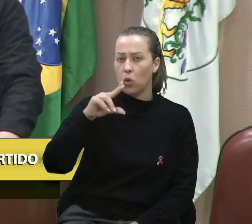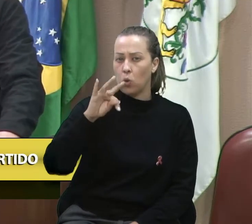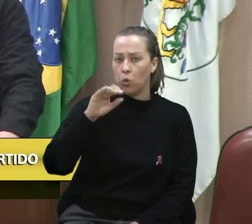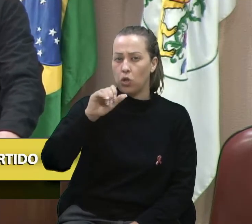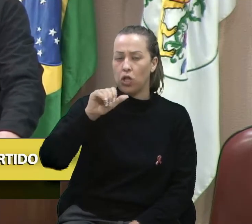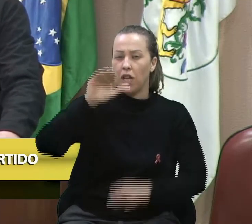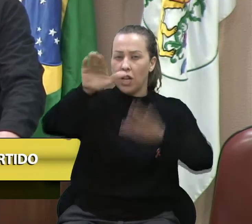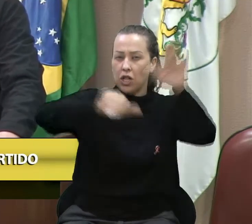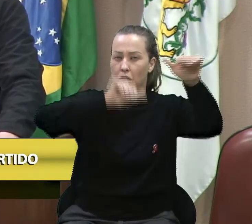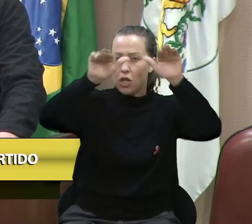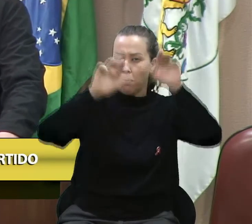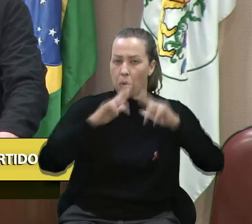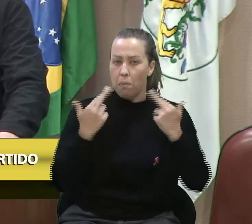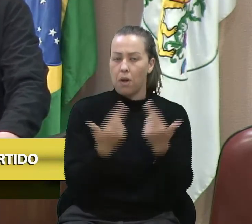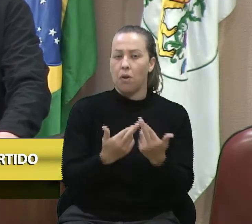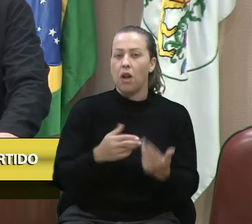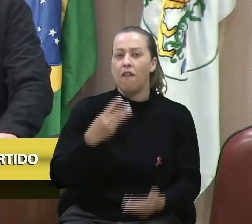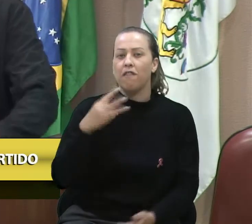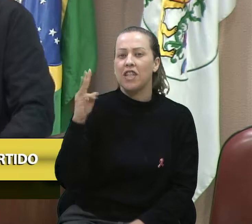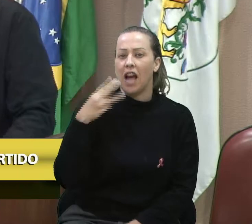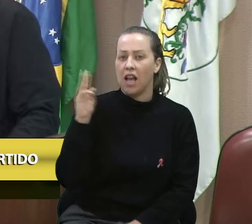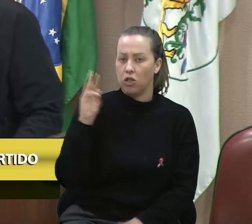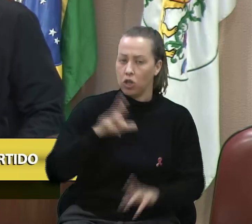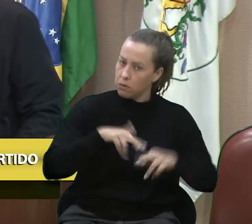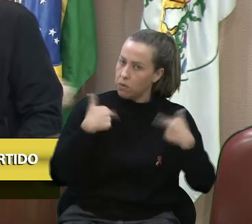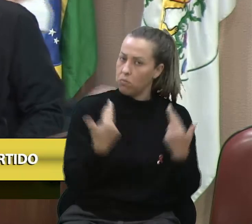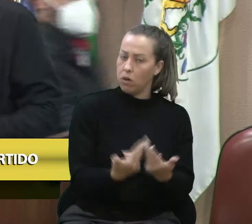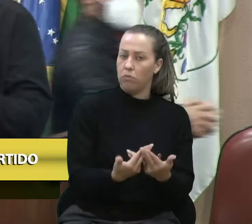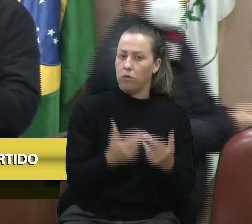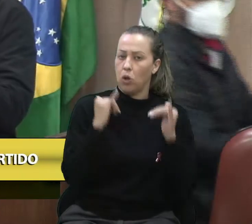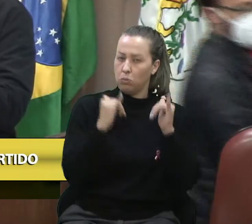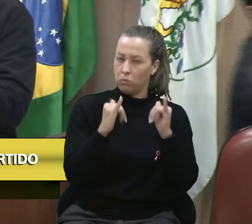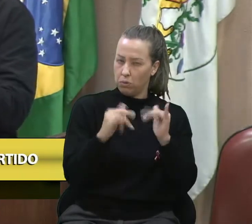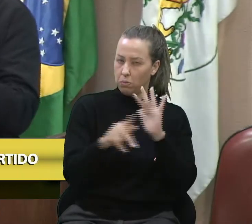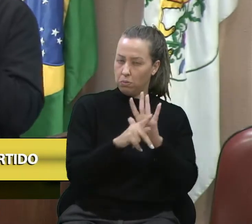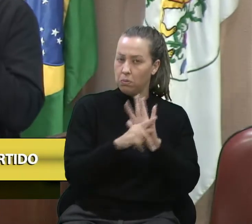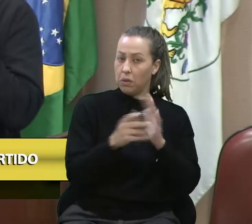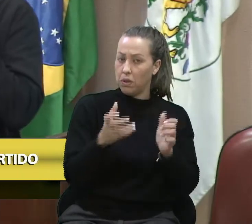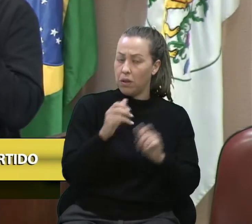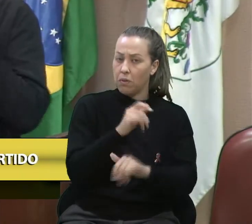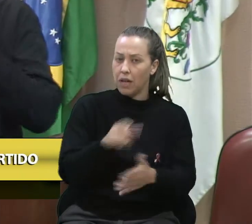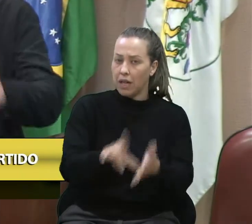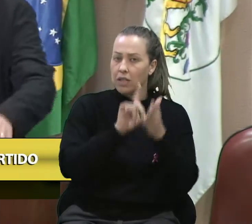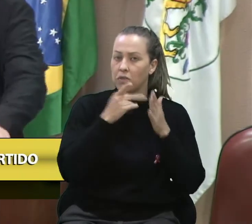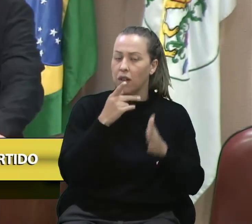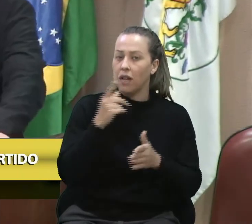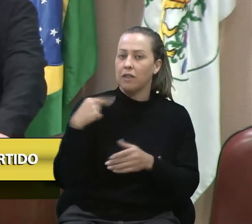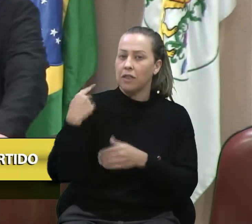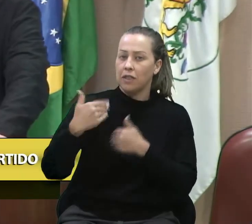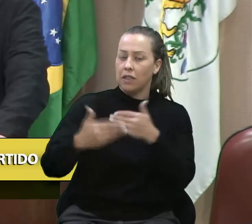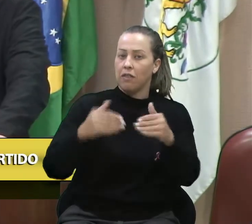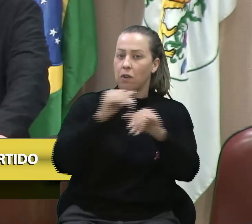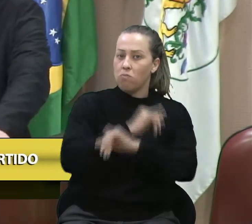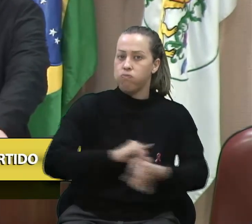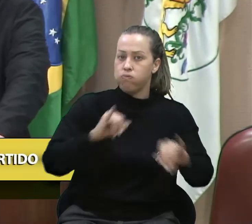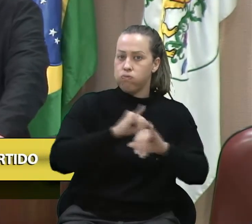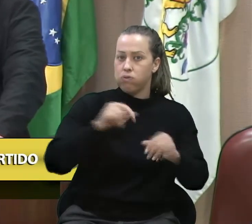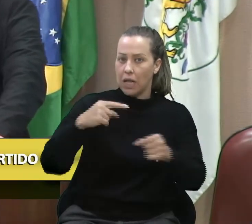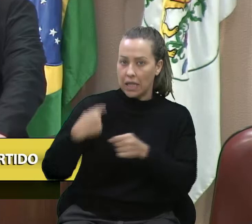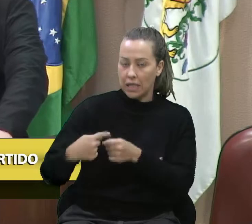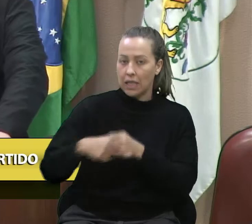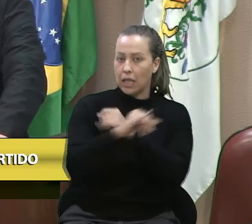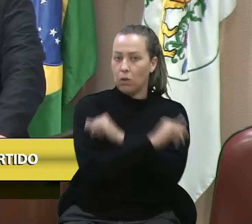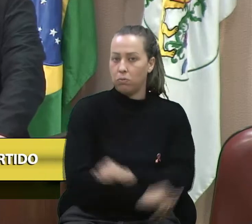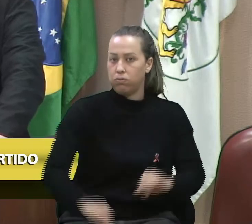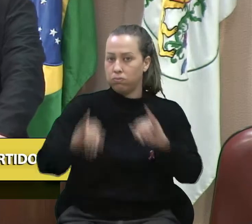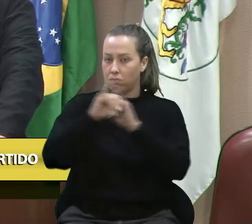reunião com o pessoal da Visat. E eu quero antecipar esse tema que logo, logo ele vai estar explodindo aqui na cidade, né, vereador